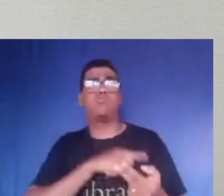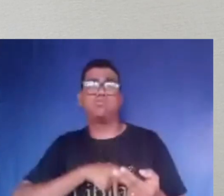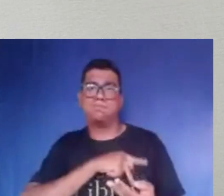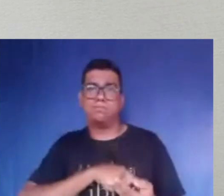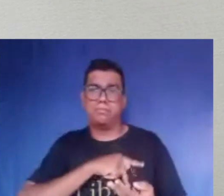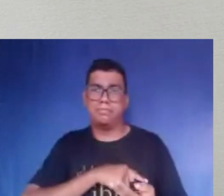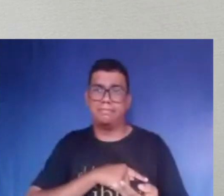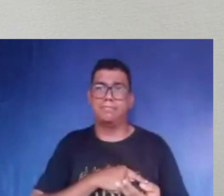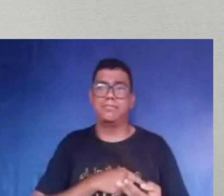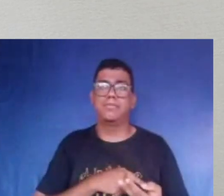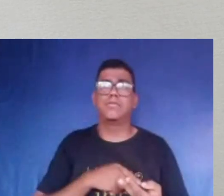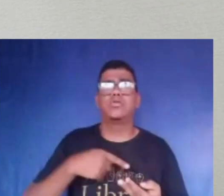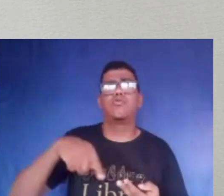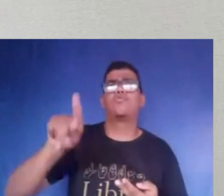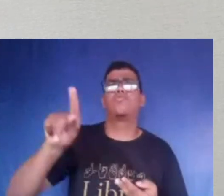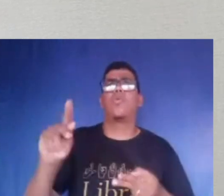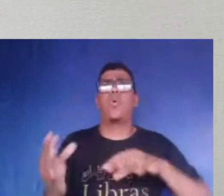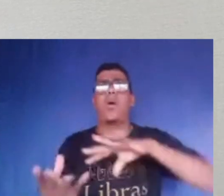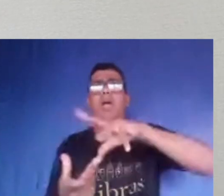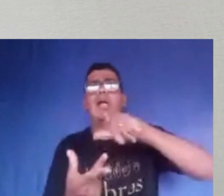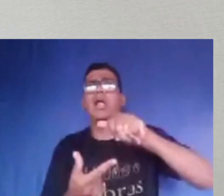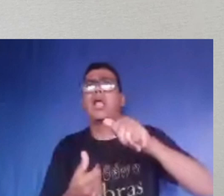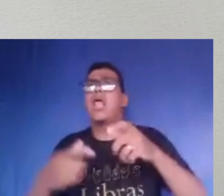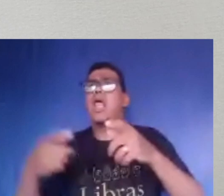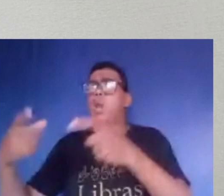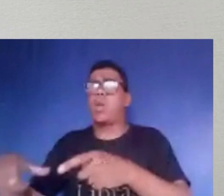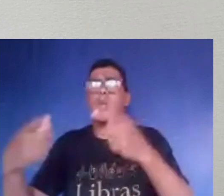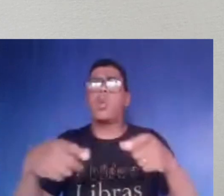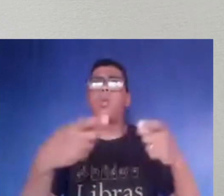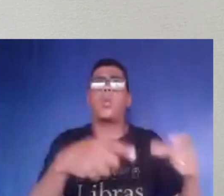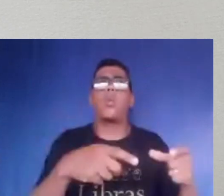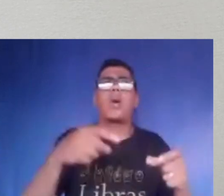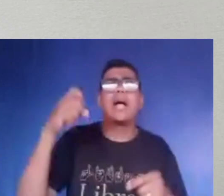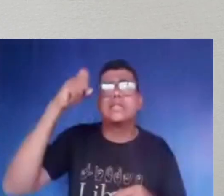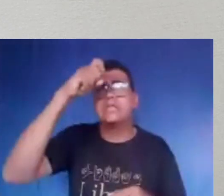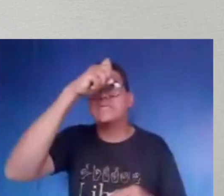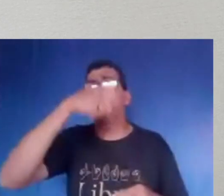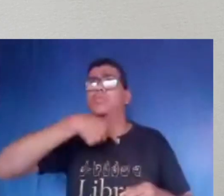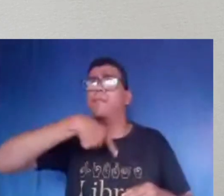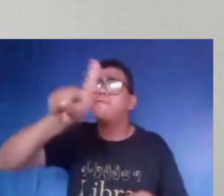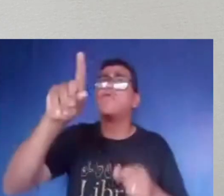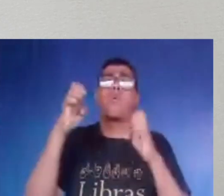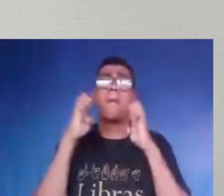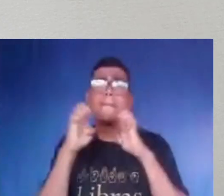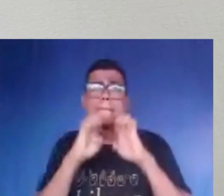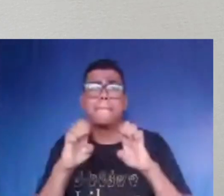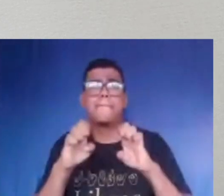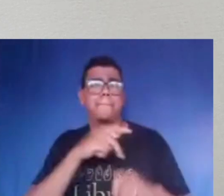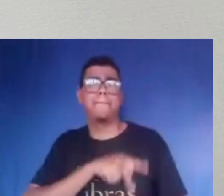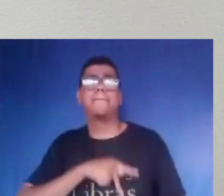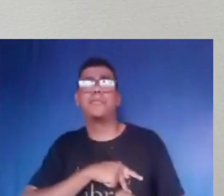áreas mais impróprias, nas áreas mais desafiadoras, nas áreas nos lugares, né, regiões em que era